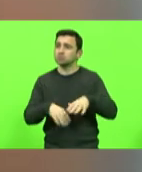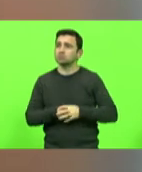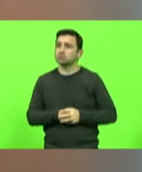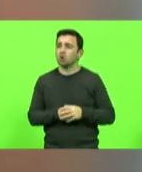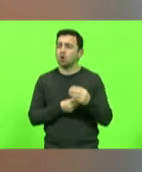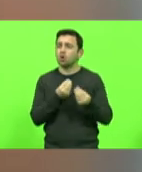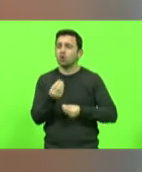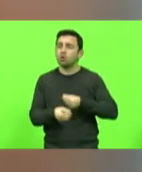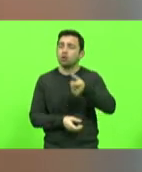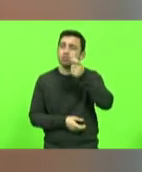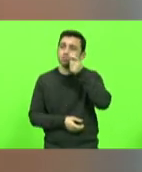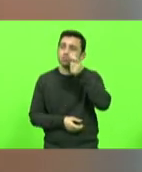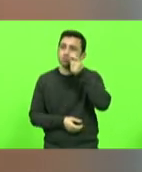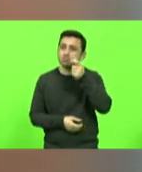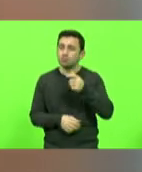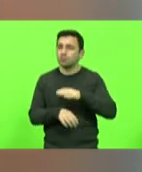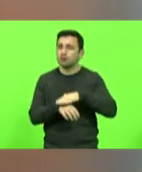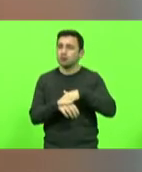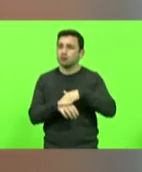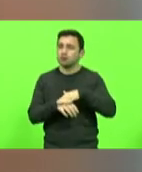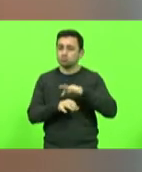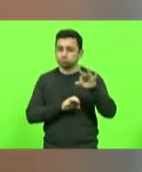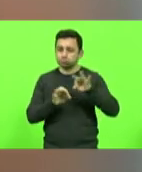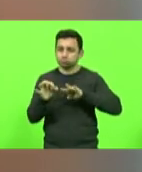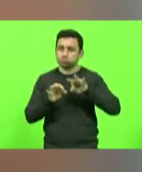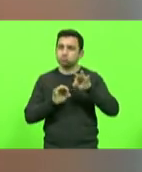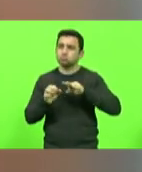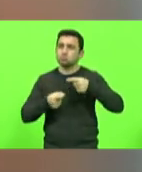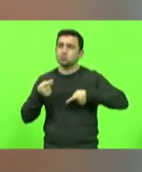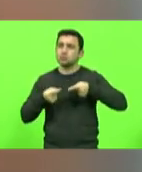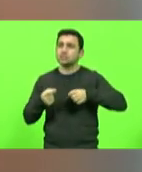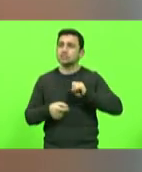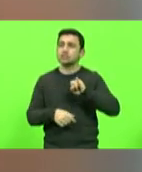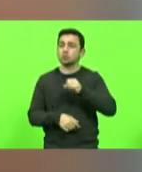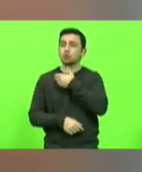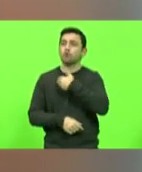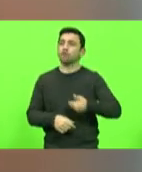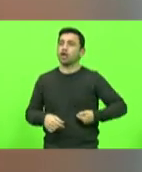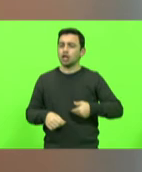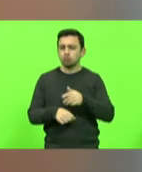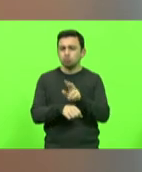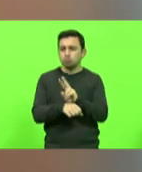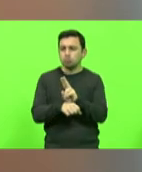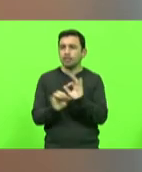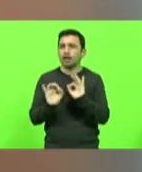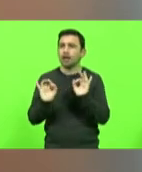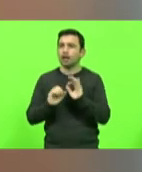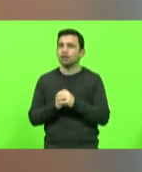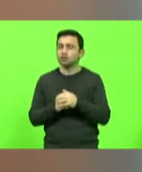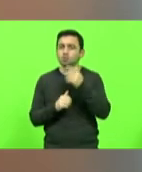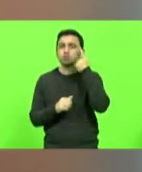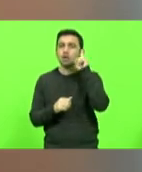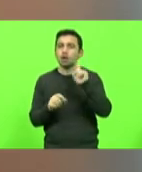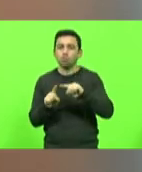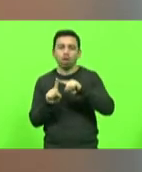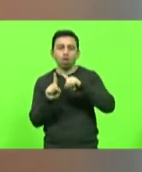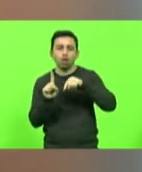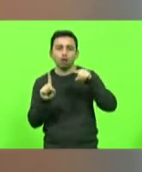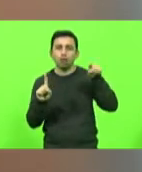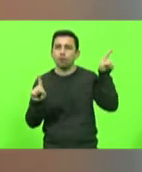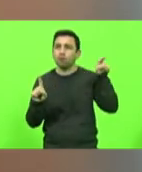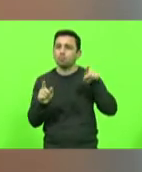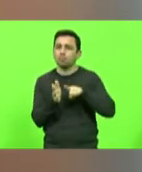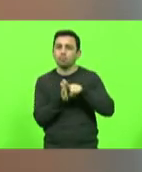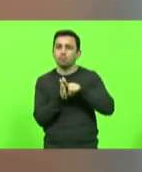a execução dessa política se o Estado não monitora e não dá transparência aos indicadores sociais? E digo isso por quê? Porque